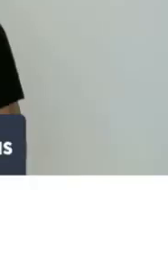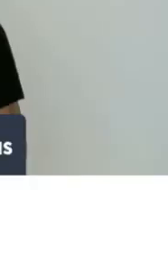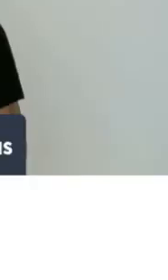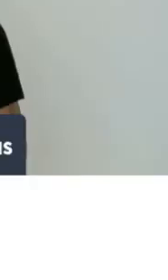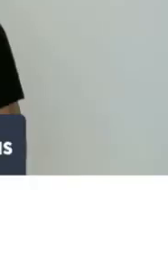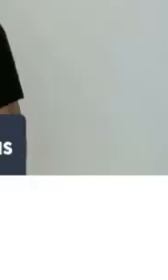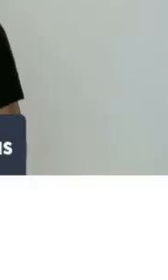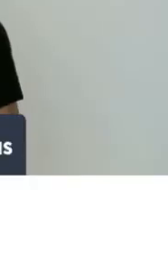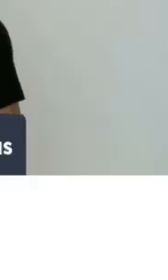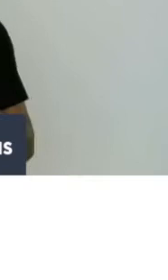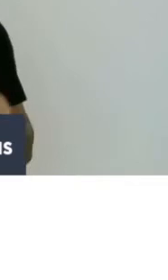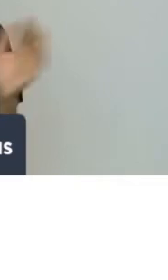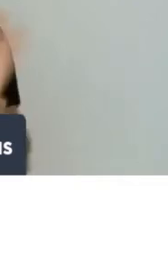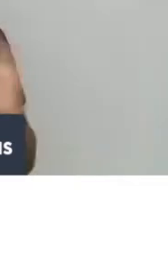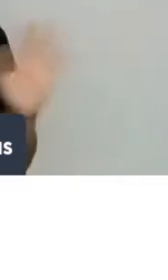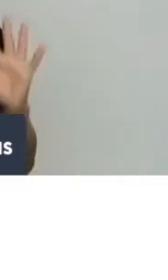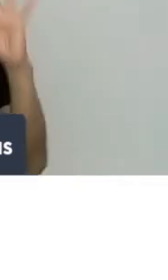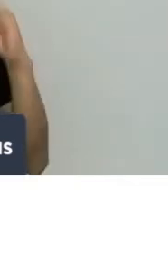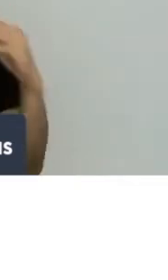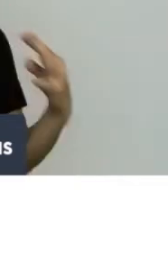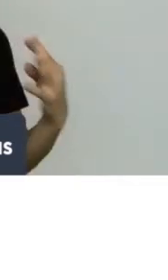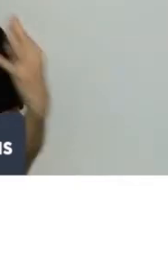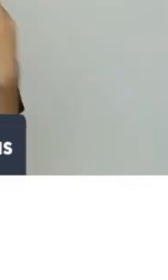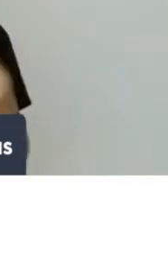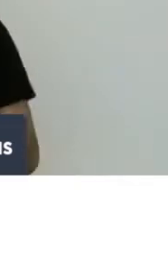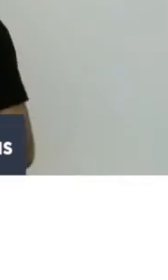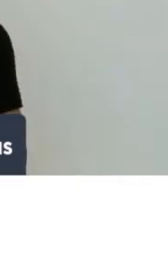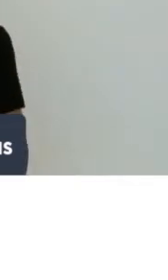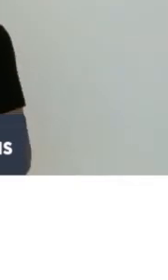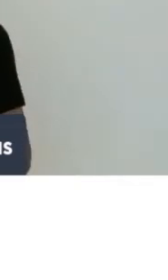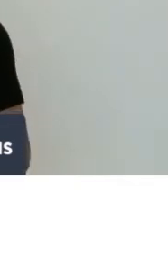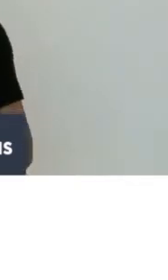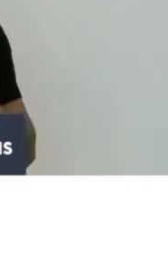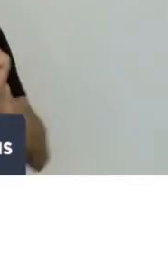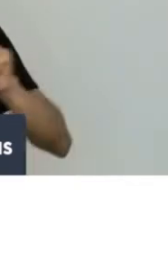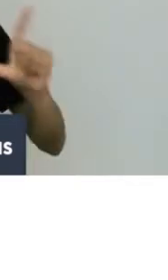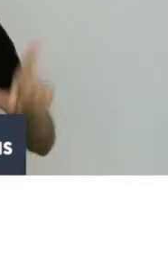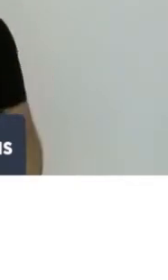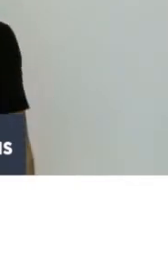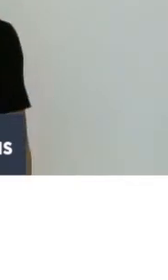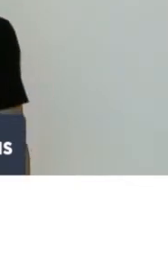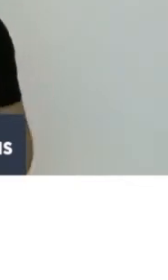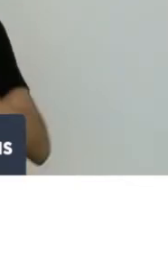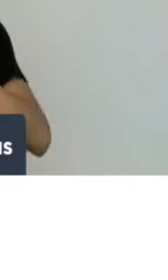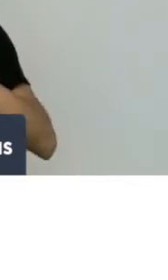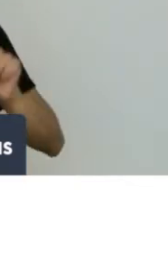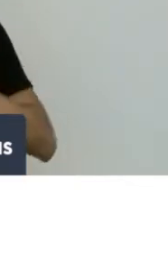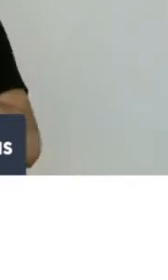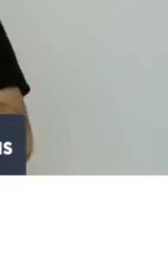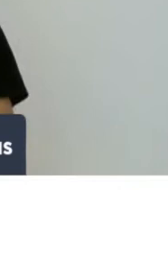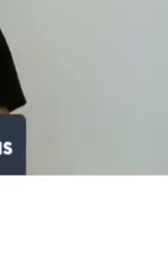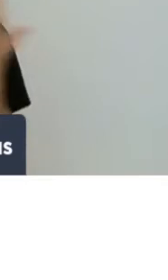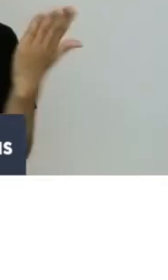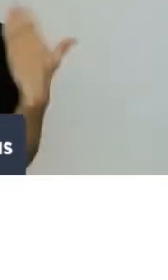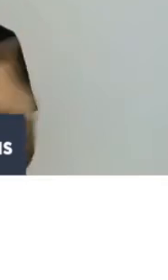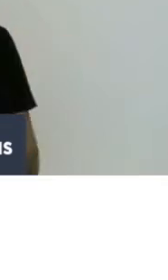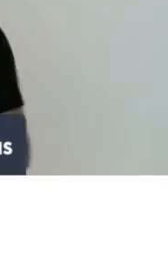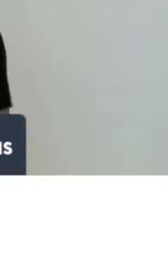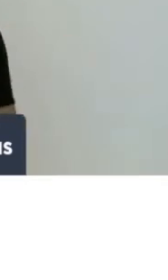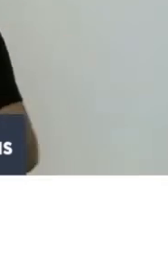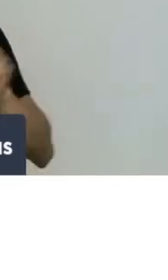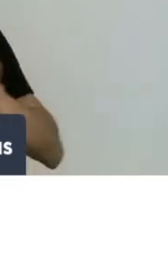Olá para todo mundo que está acompanhando este Mix Talk. O tema de hoje, dessa conversa, é censura